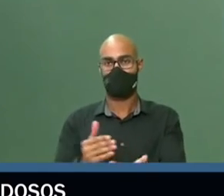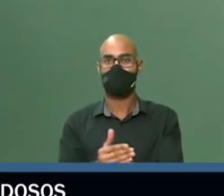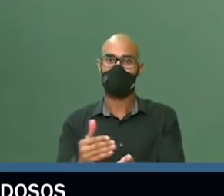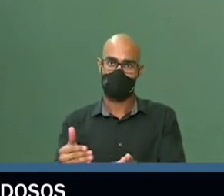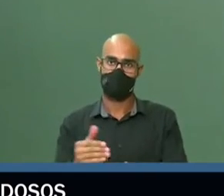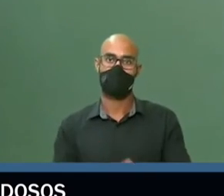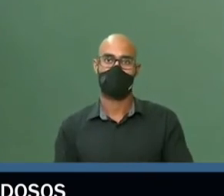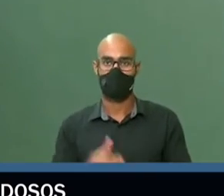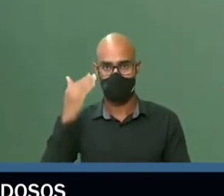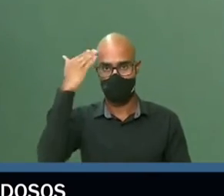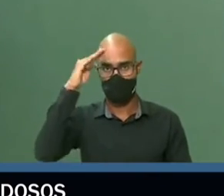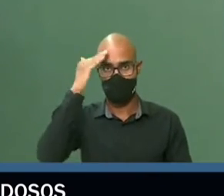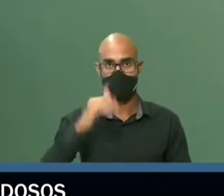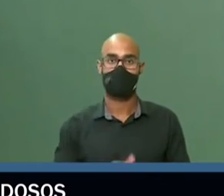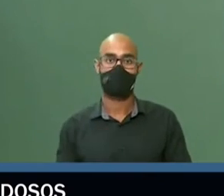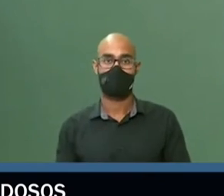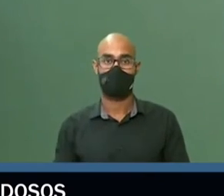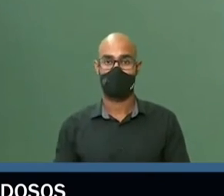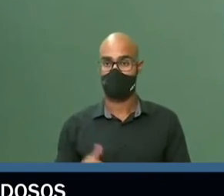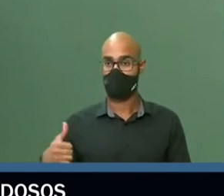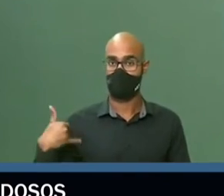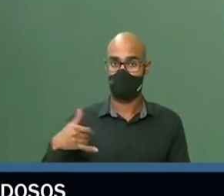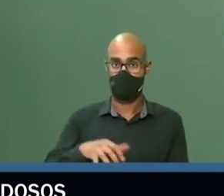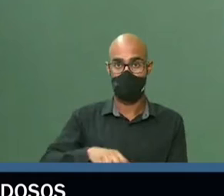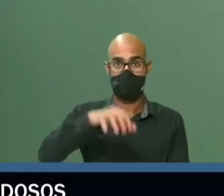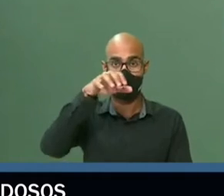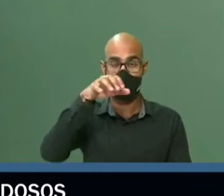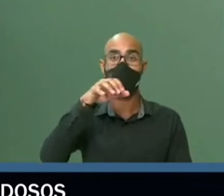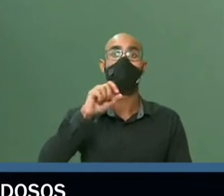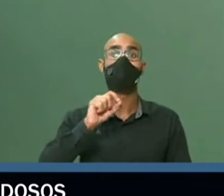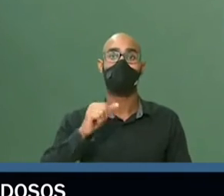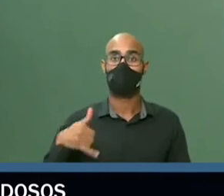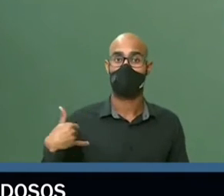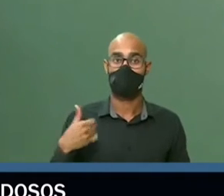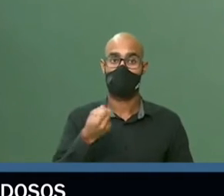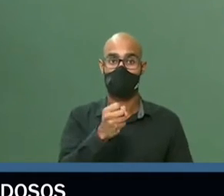faixas etárias. Então, idosos a partir de 80 anos